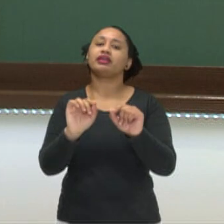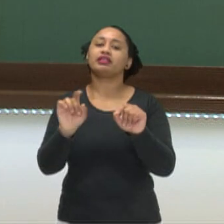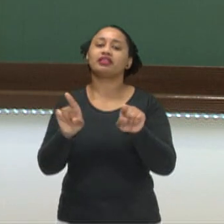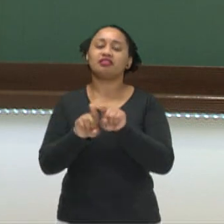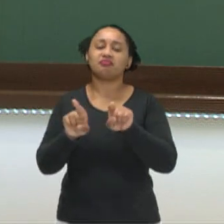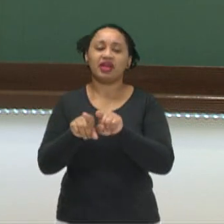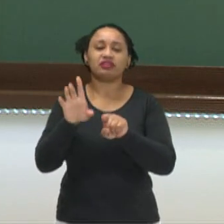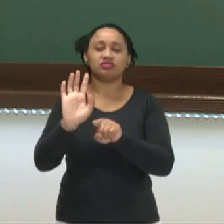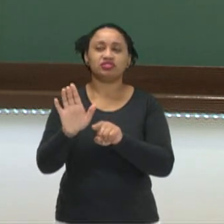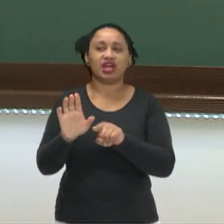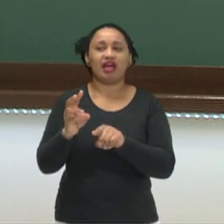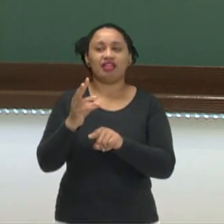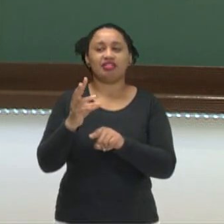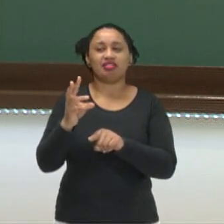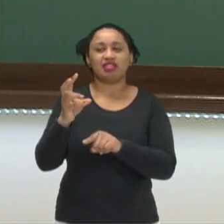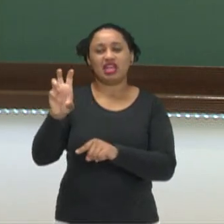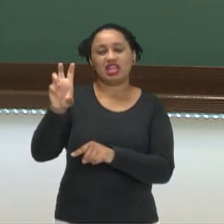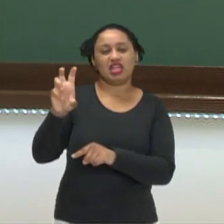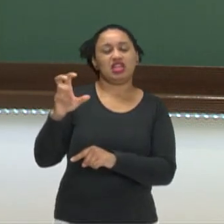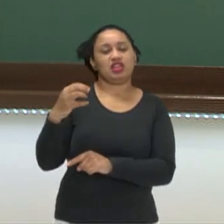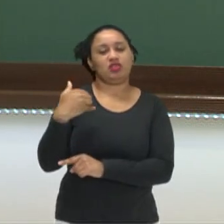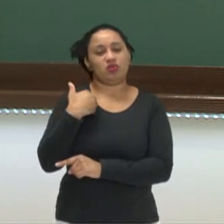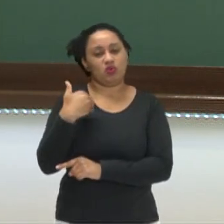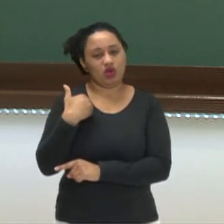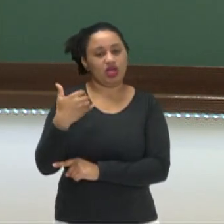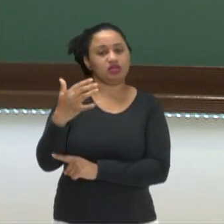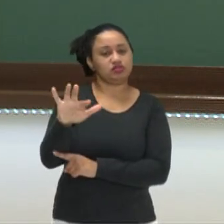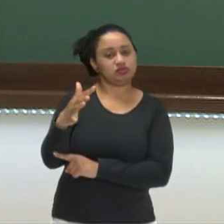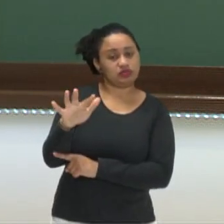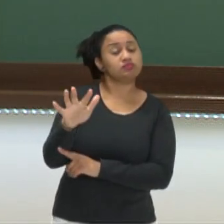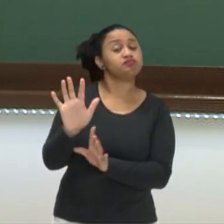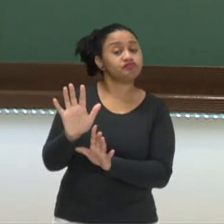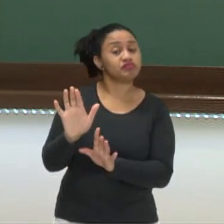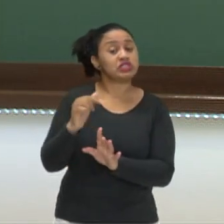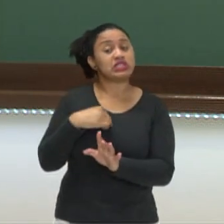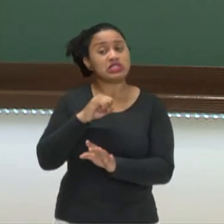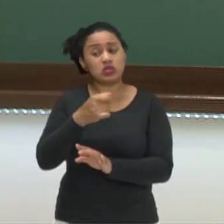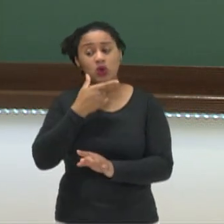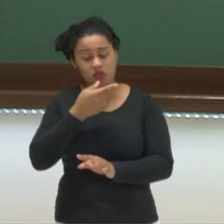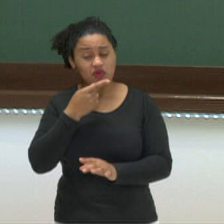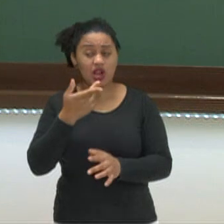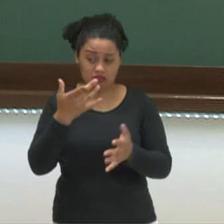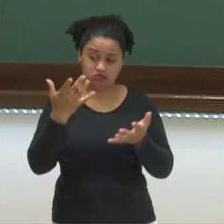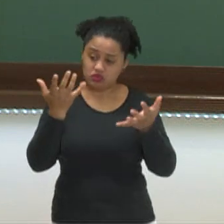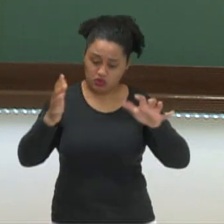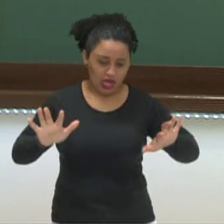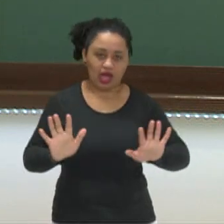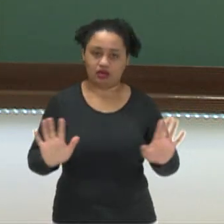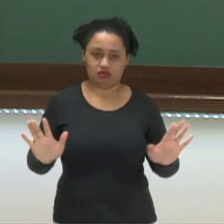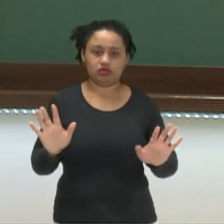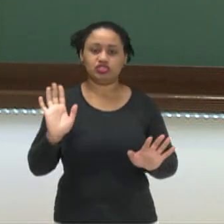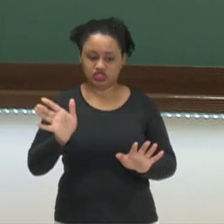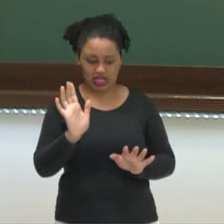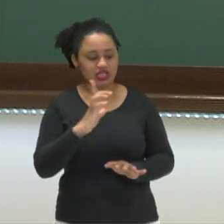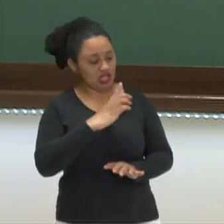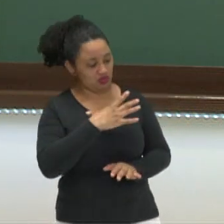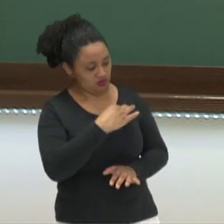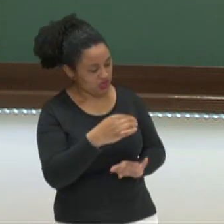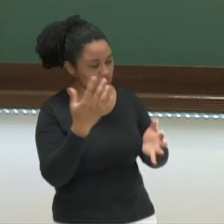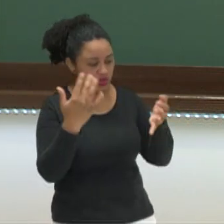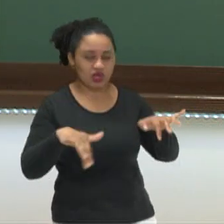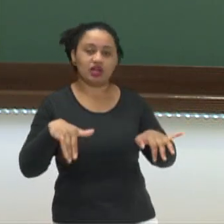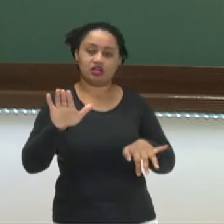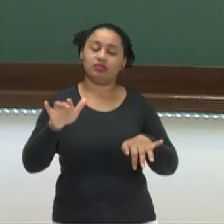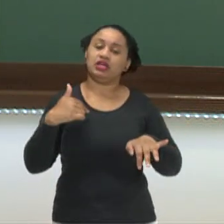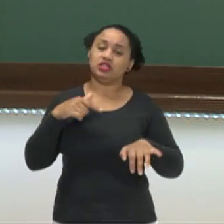lá, passou lá dos 35 anos, mais ou menos, quando o cara tá seguro. Não, eu não quero mais ter filho, então nós vamos